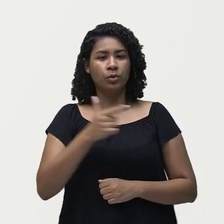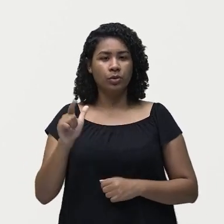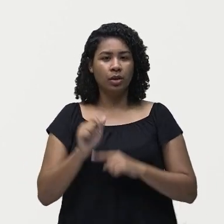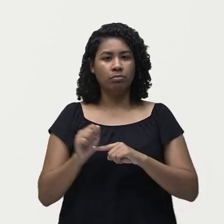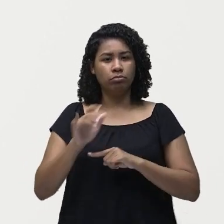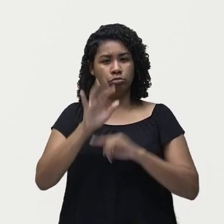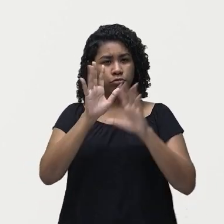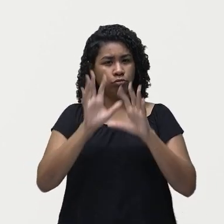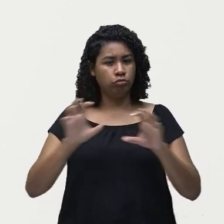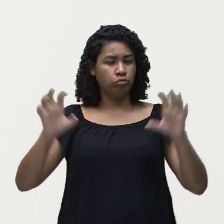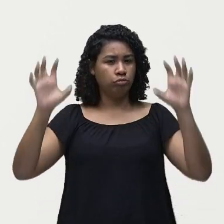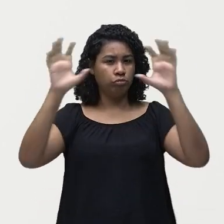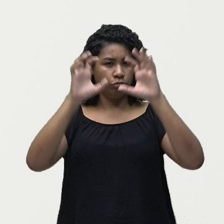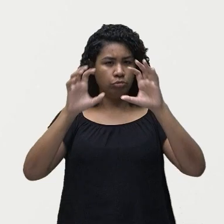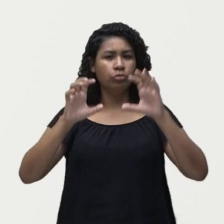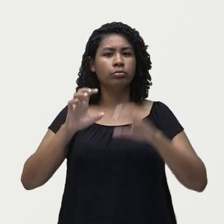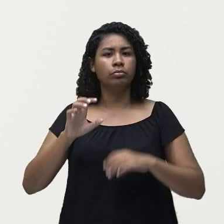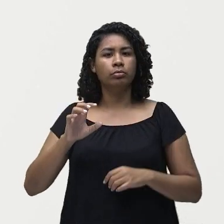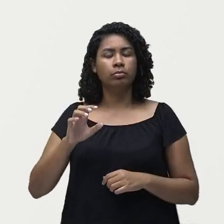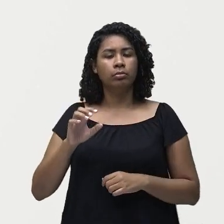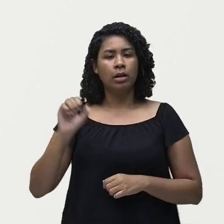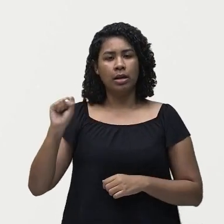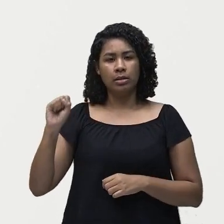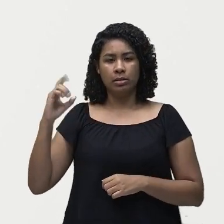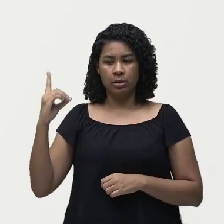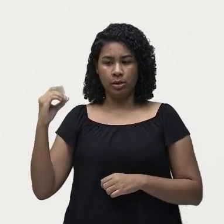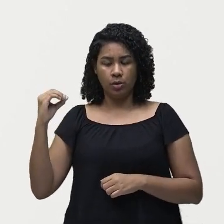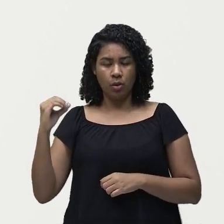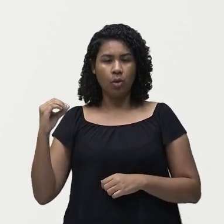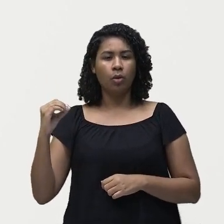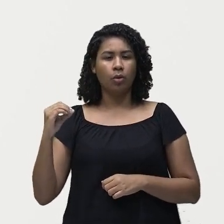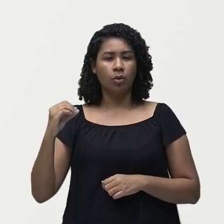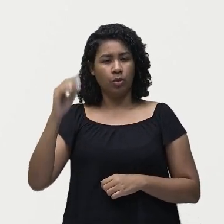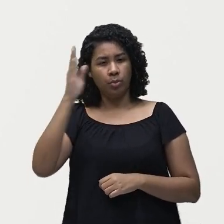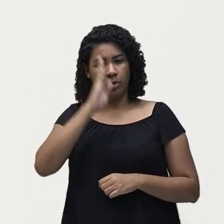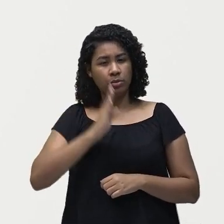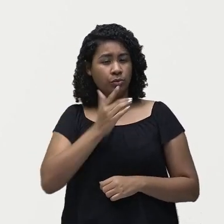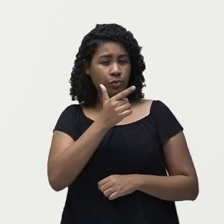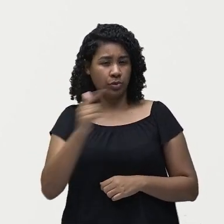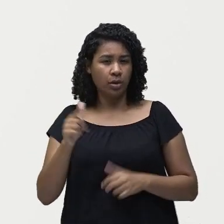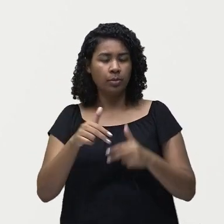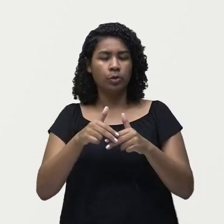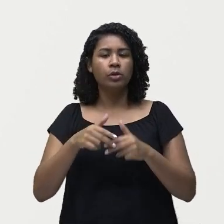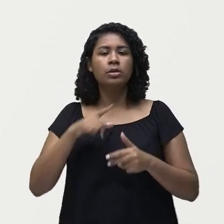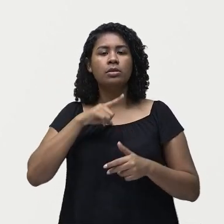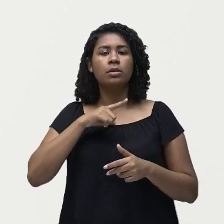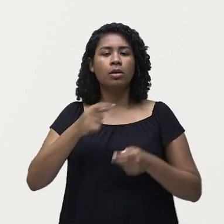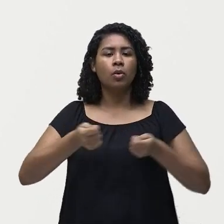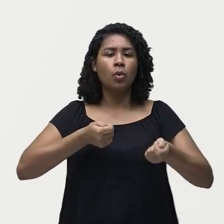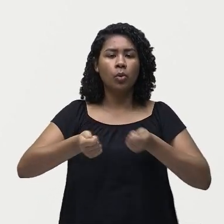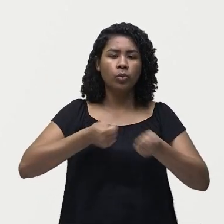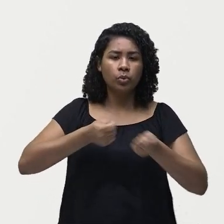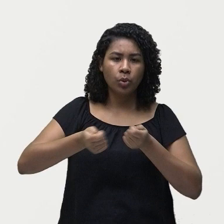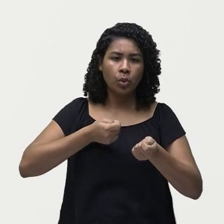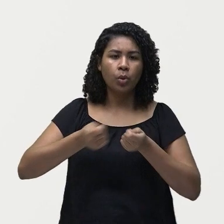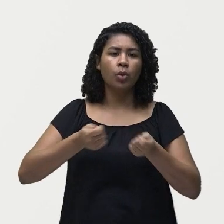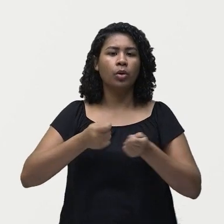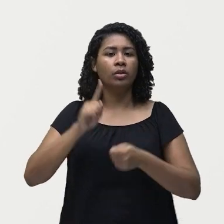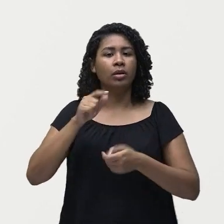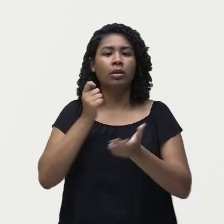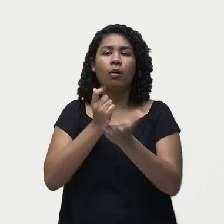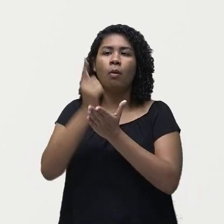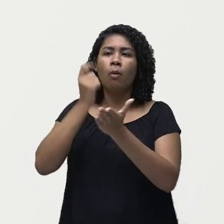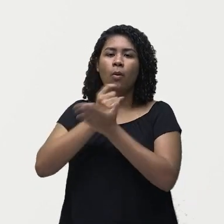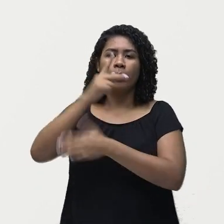substâncias de destruição da camada de ozônio no Brasil, as ações de controle ocorrem no processo de